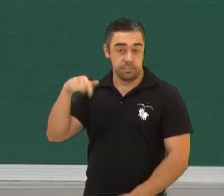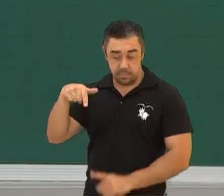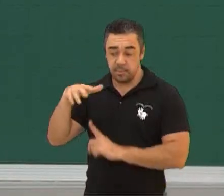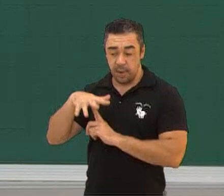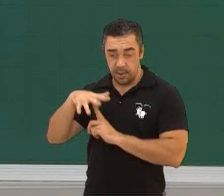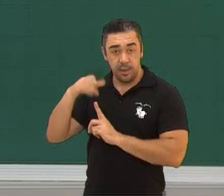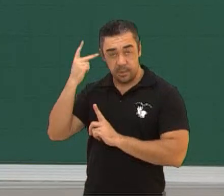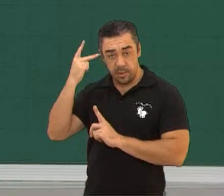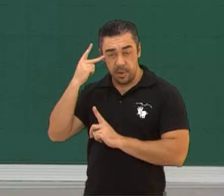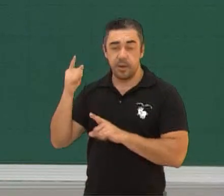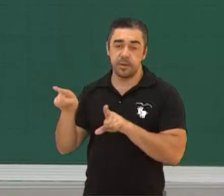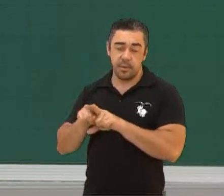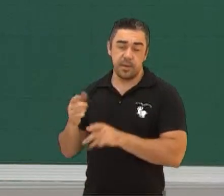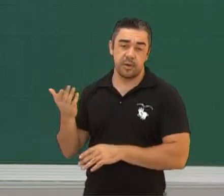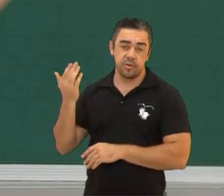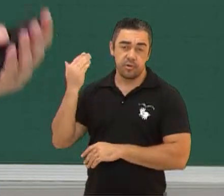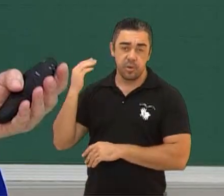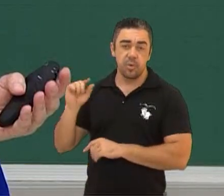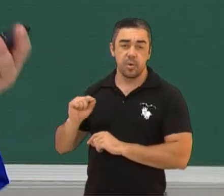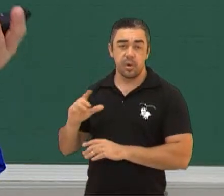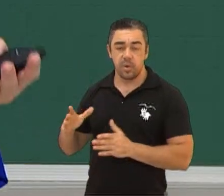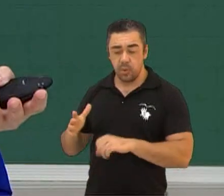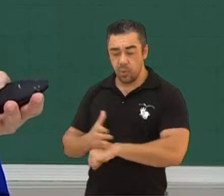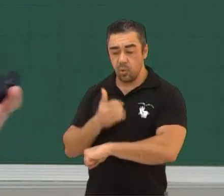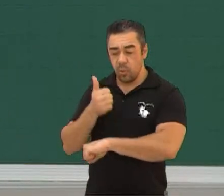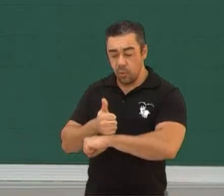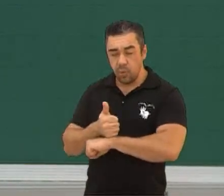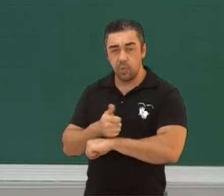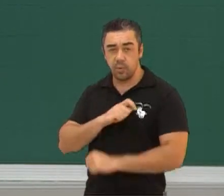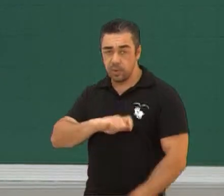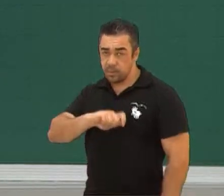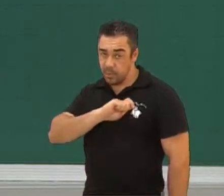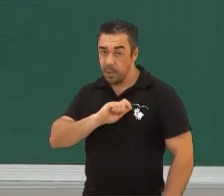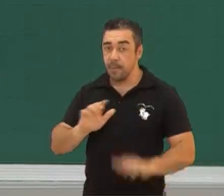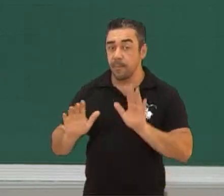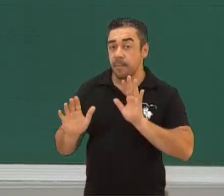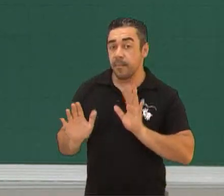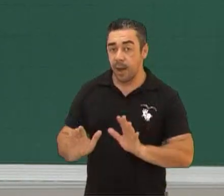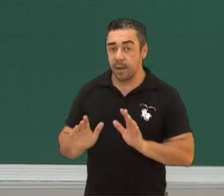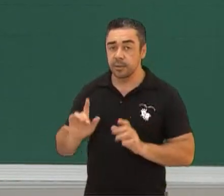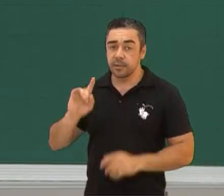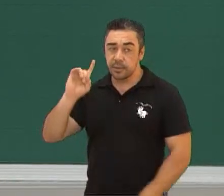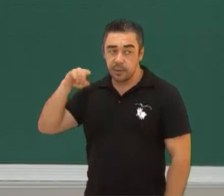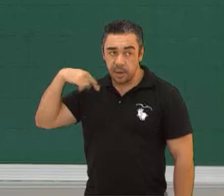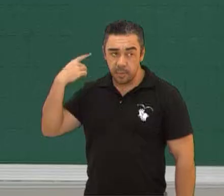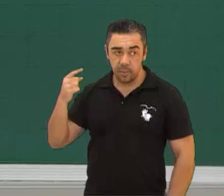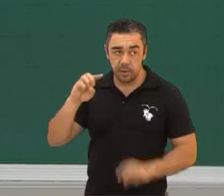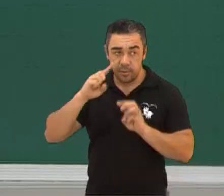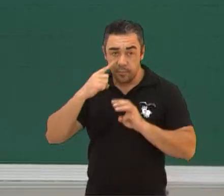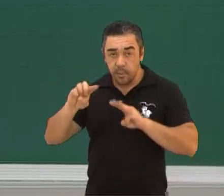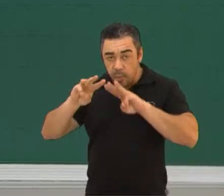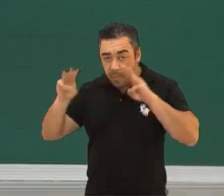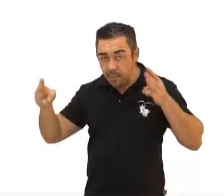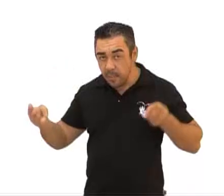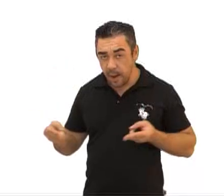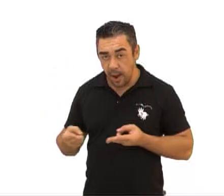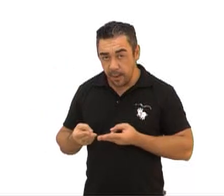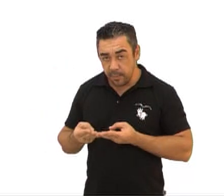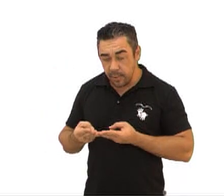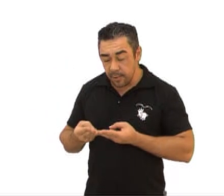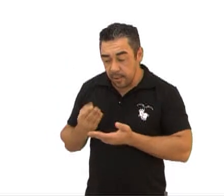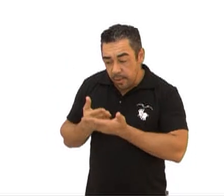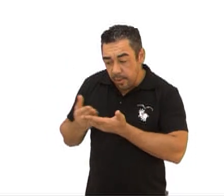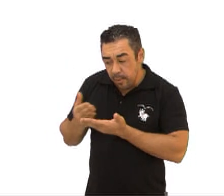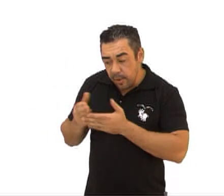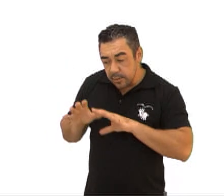que pertenciam aos antigos colonizadores espanhóis. Mas, a partir deste mapa, nós já vemos uma